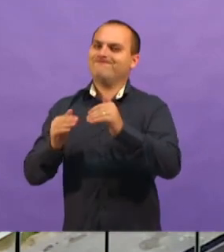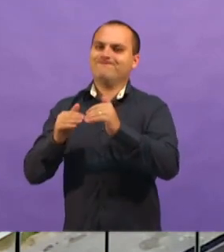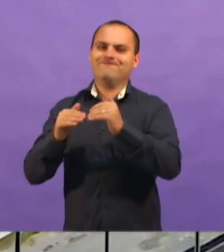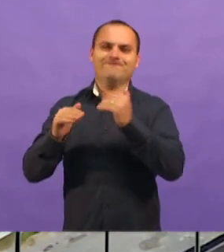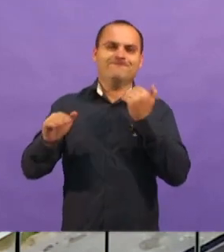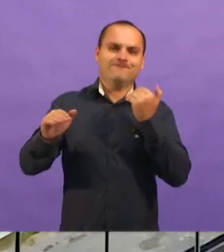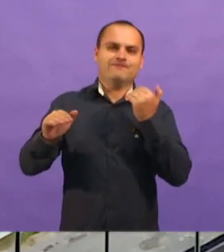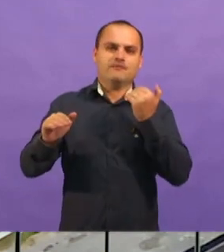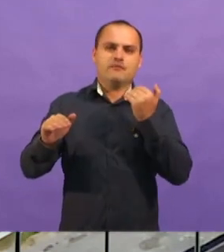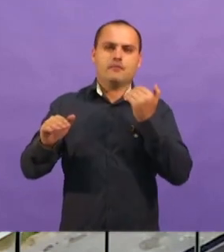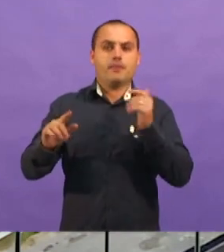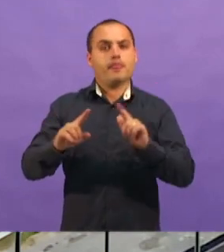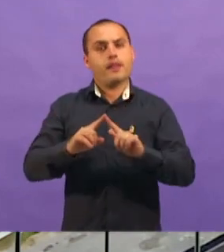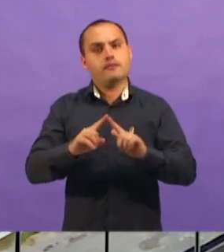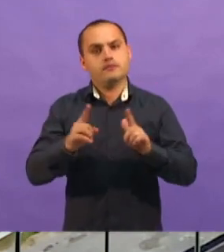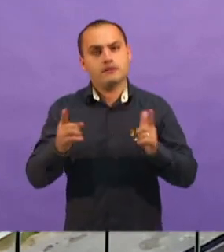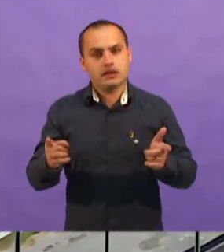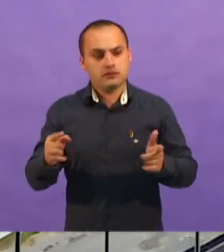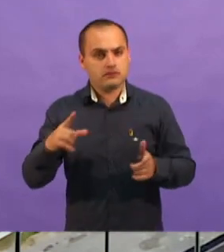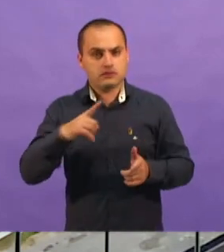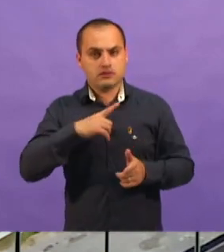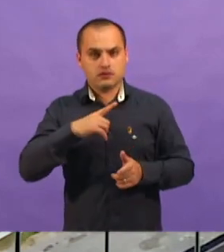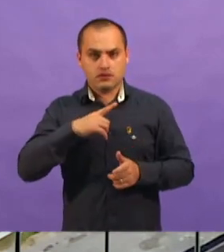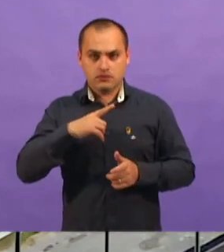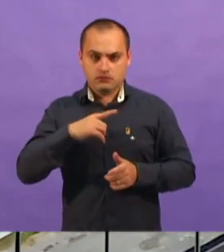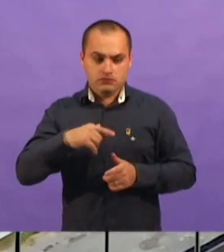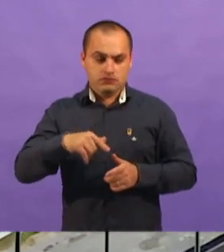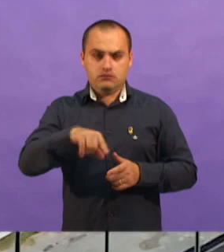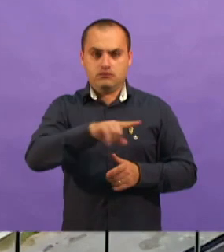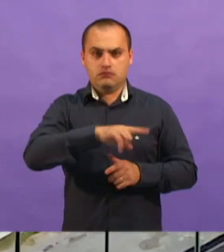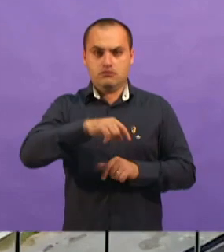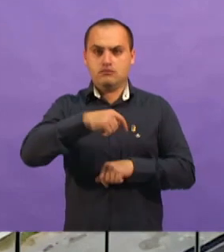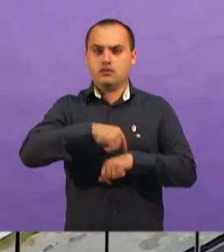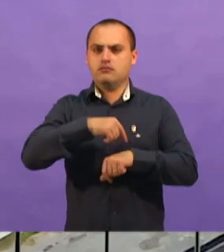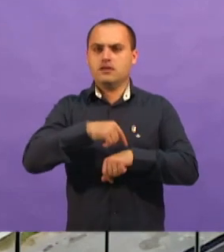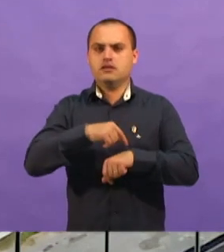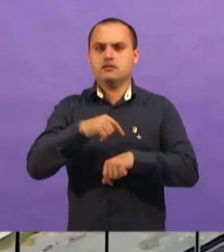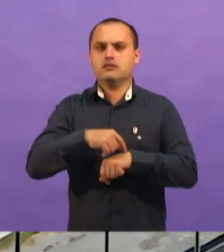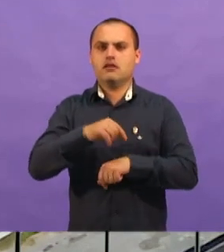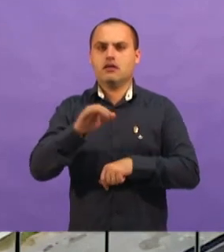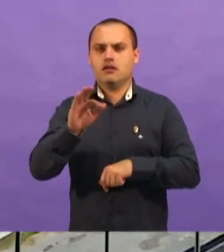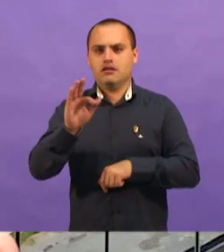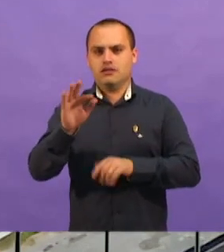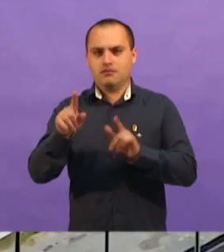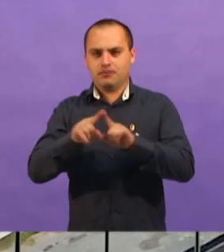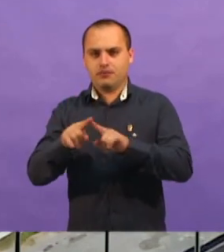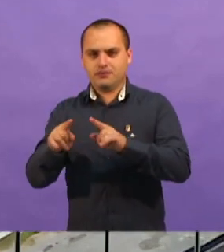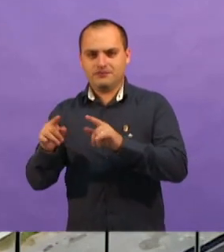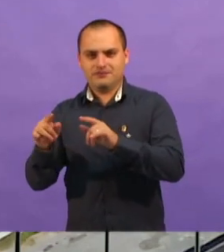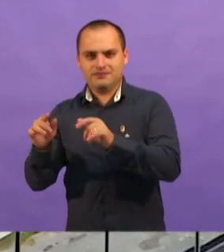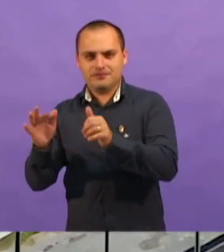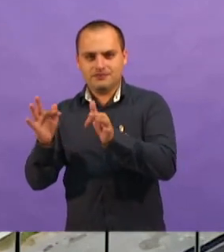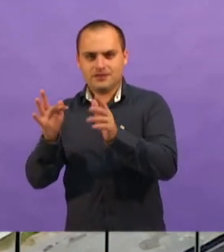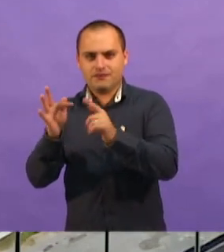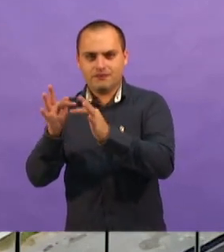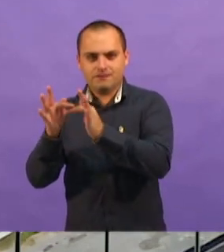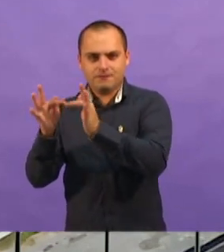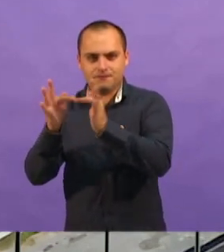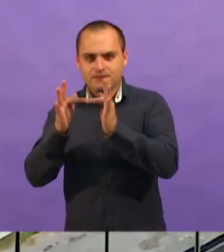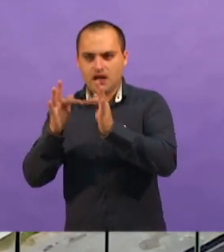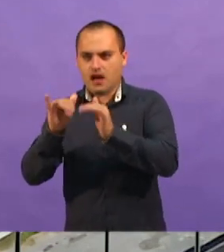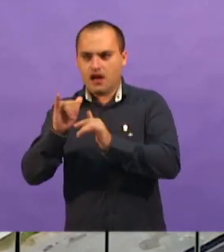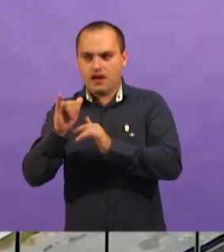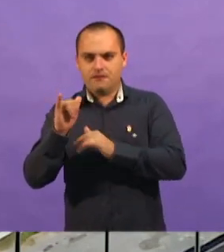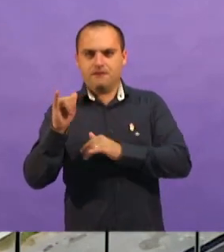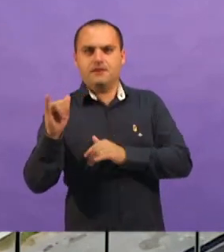fundação vá avisar o participante de que o seu texto foi ou não aprovado, né? Não tem necessidade